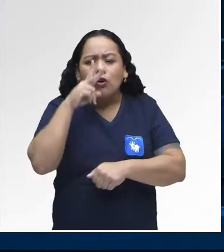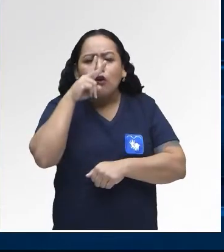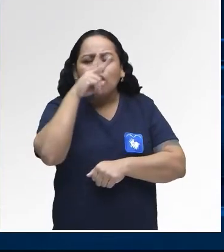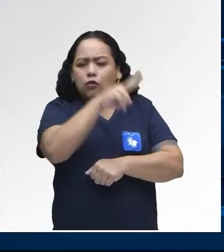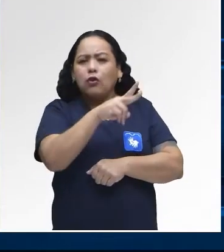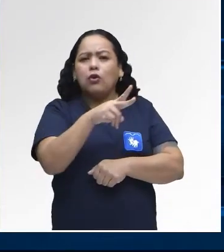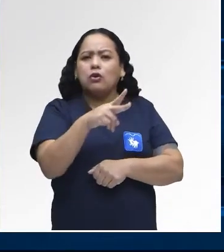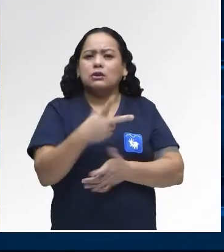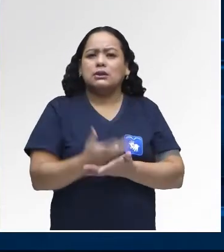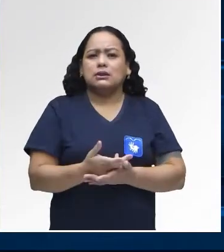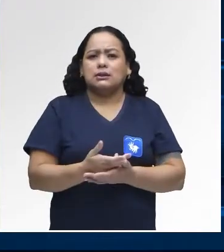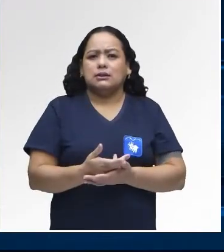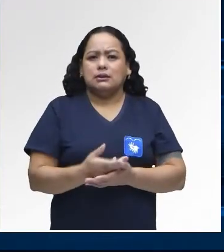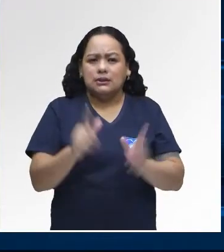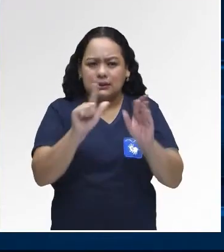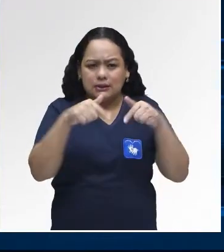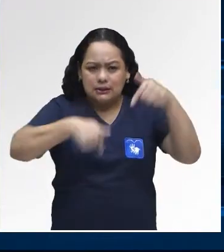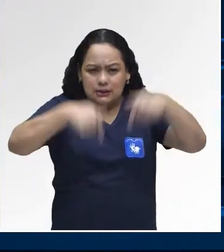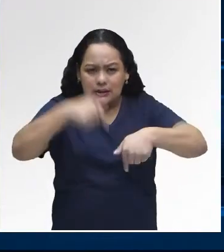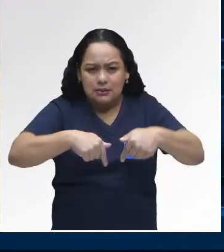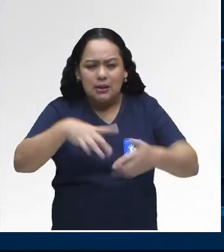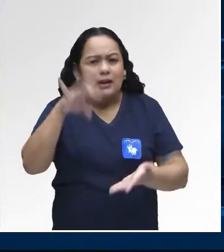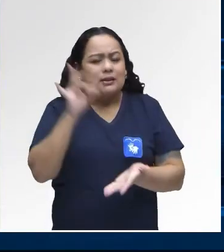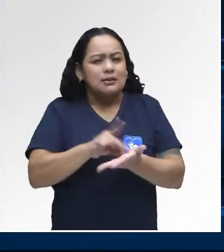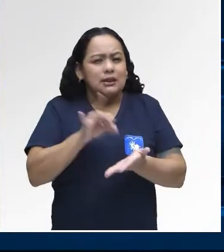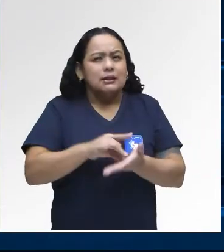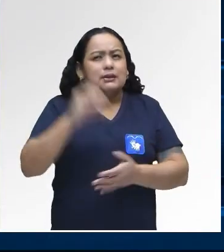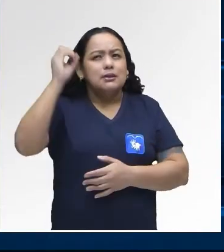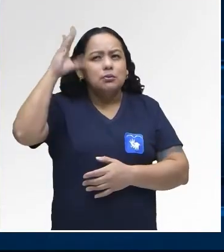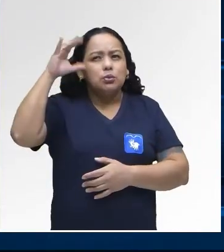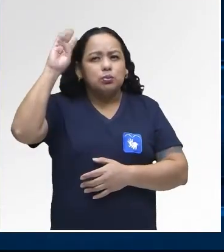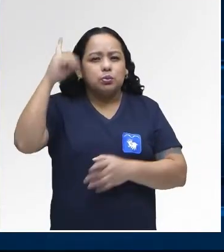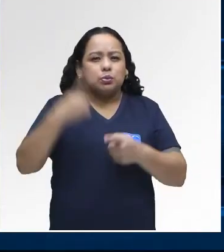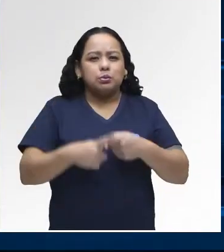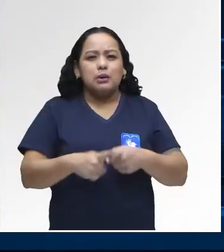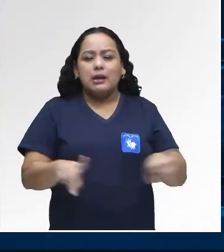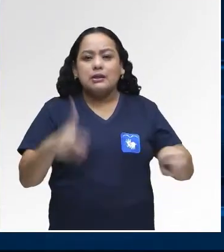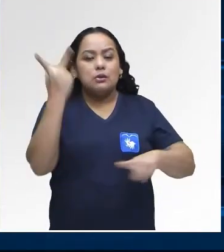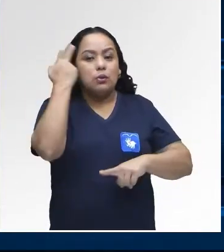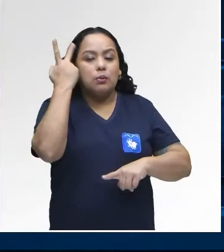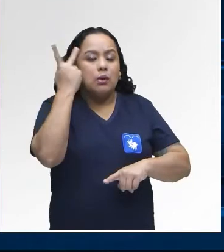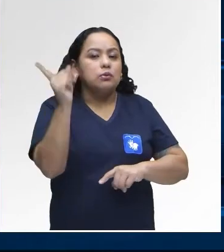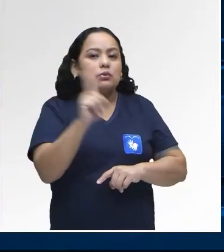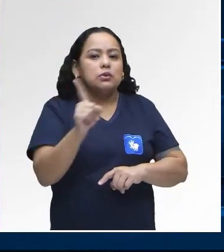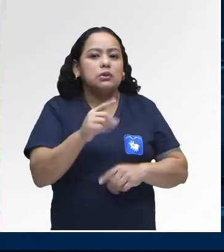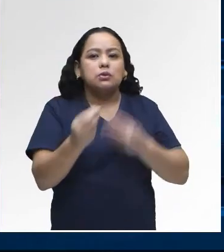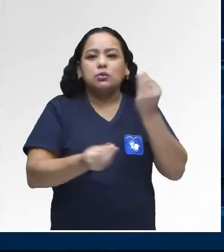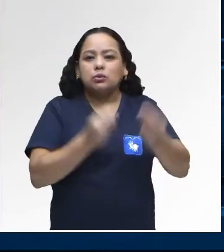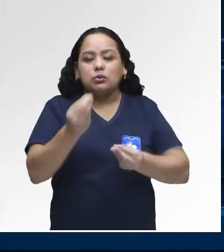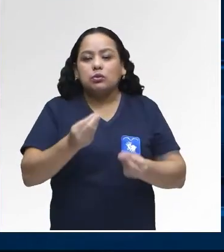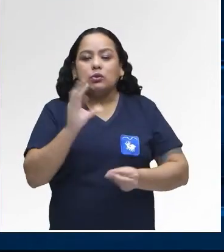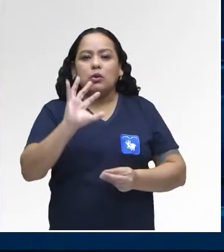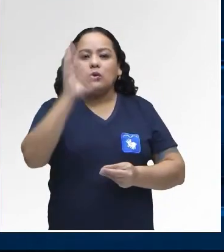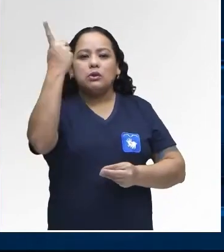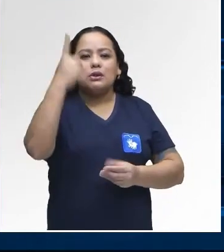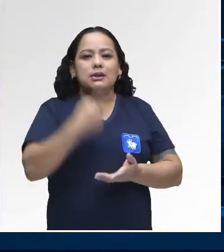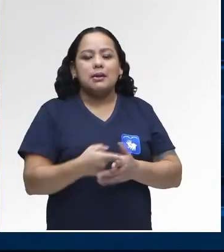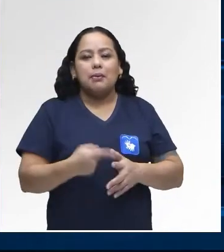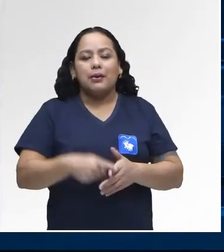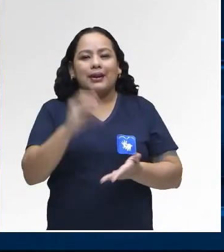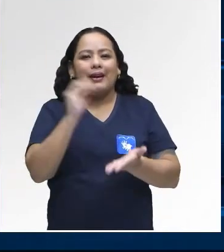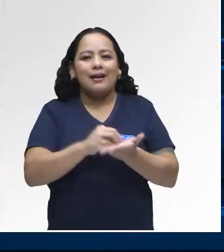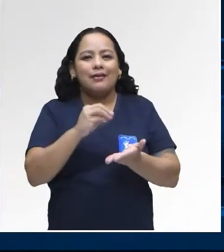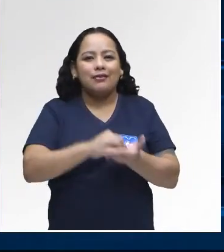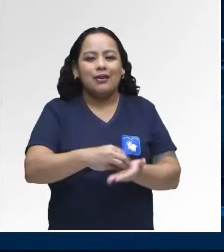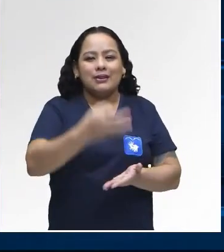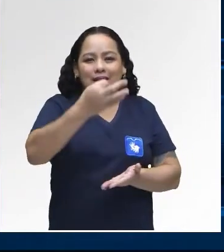dor de cabeça de verdade, a gente pode sentir alguma coisa que não é normal, como consequência de eu não ter tomado aquele